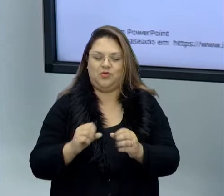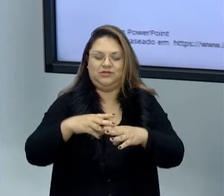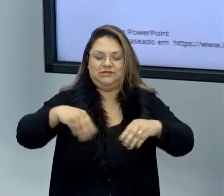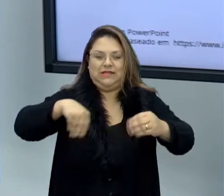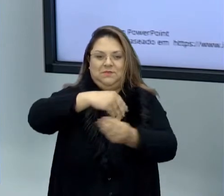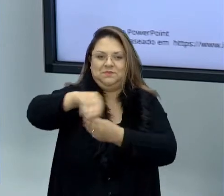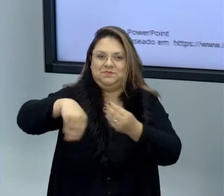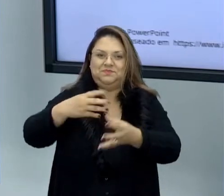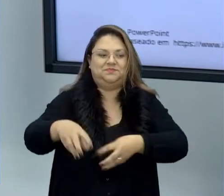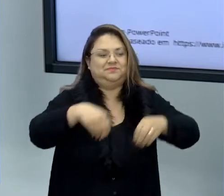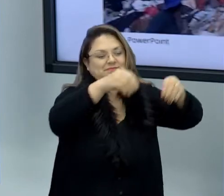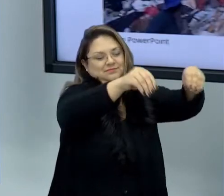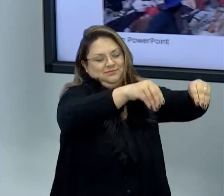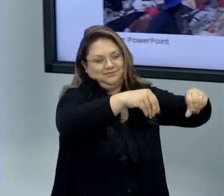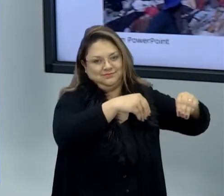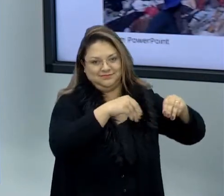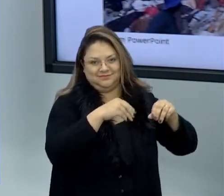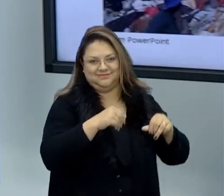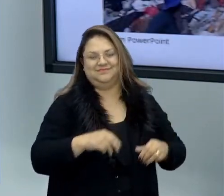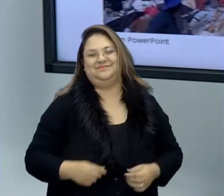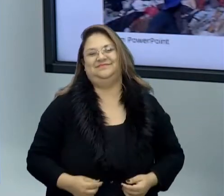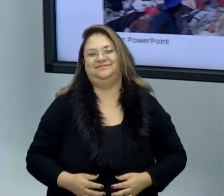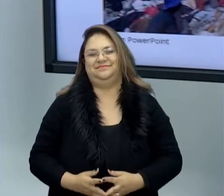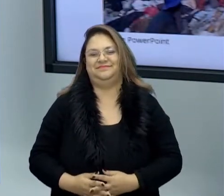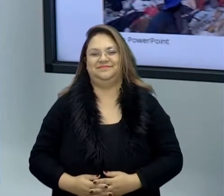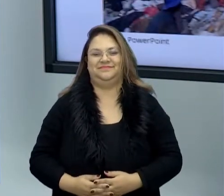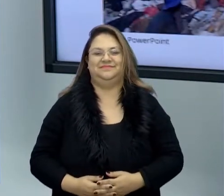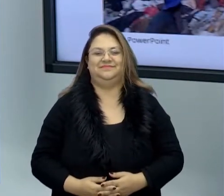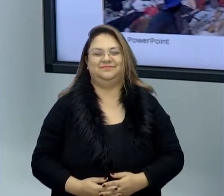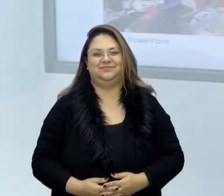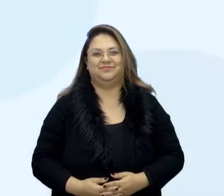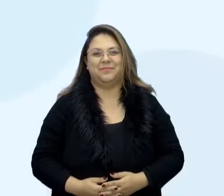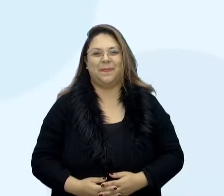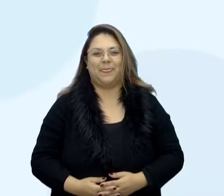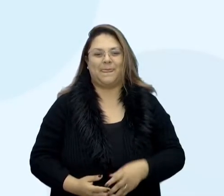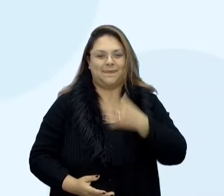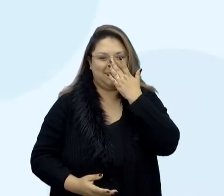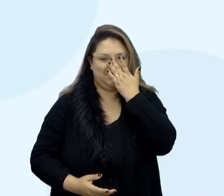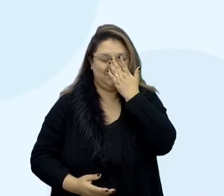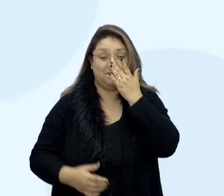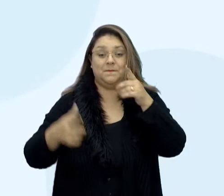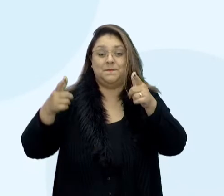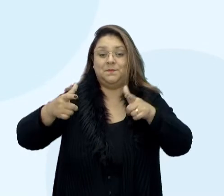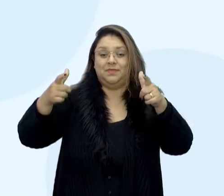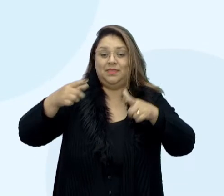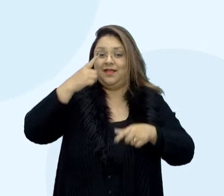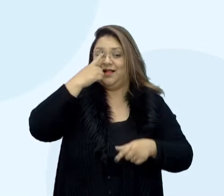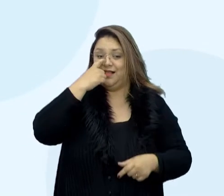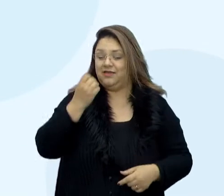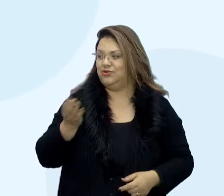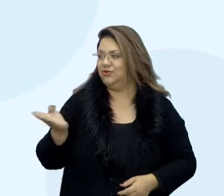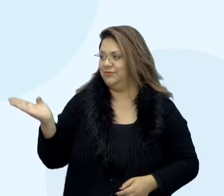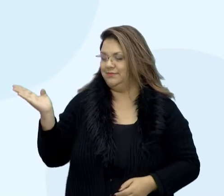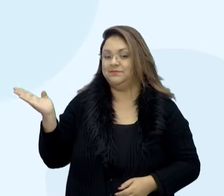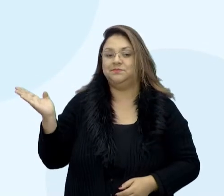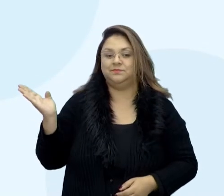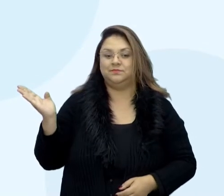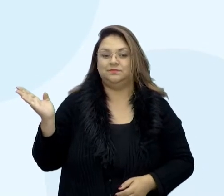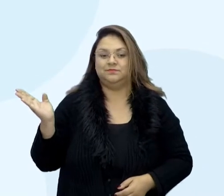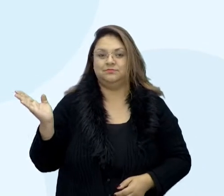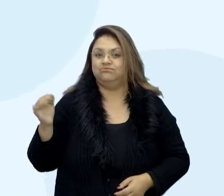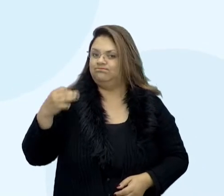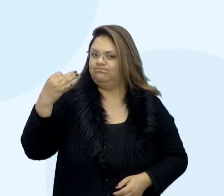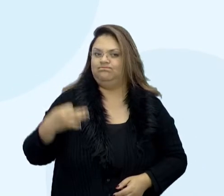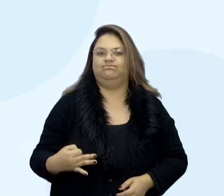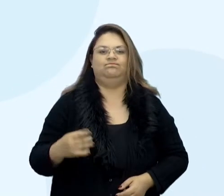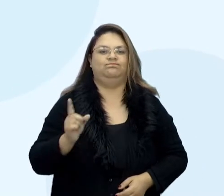Vamos seguir aí que tem bastante coisa para contar. Tá? O lixão, que a gente já comentou, que é um método bastante inadequado aí de